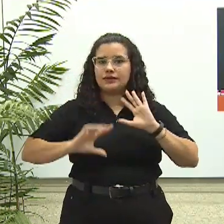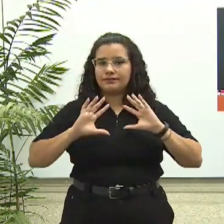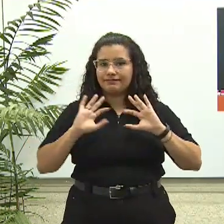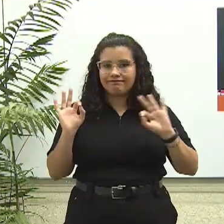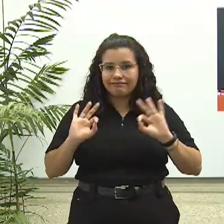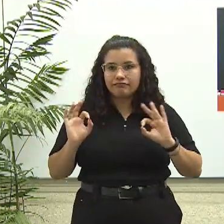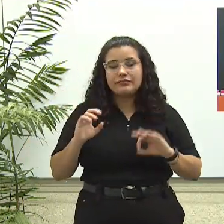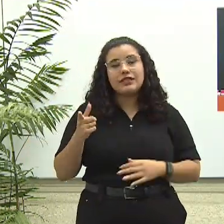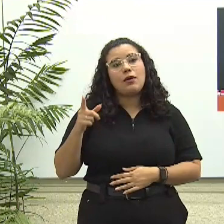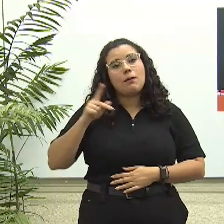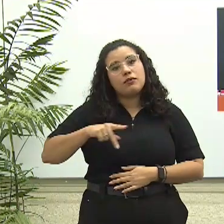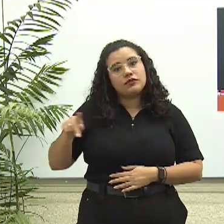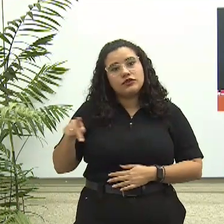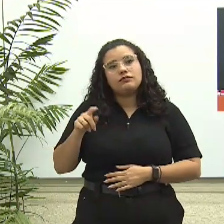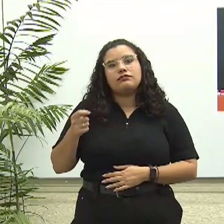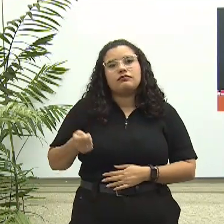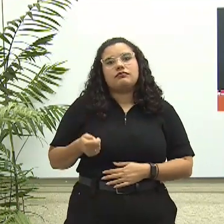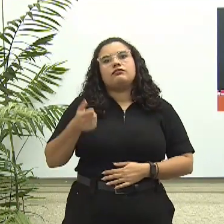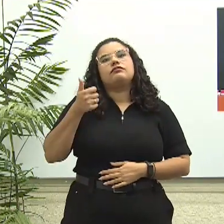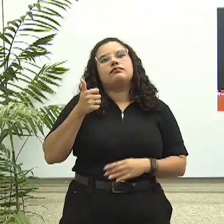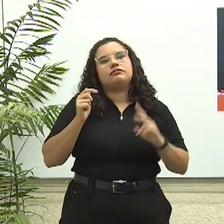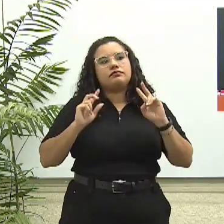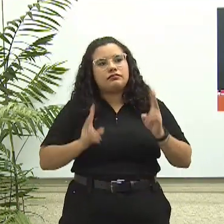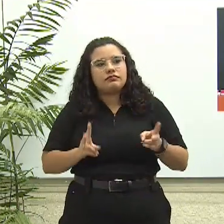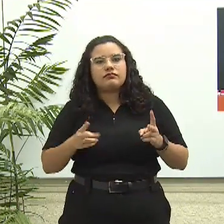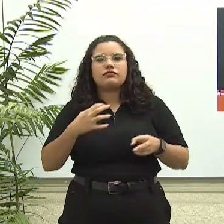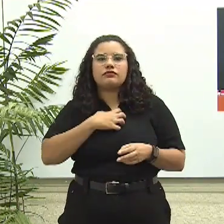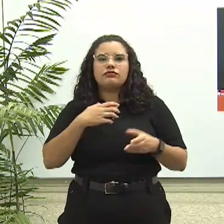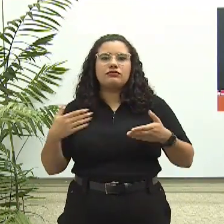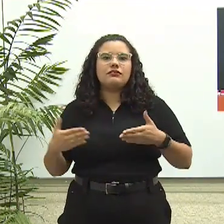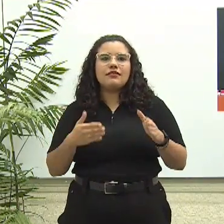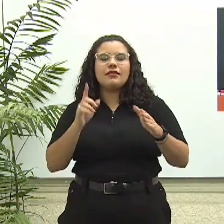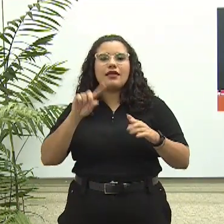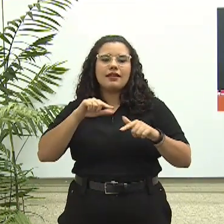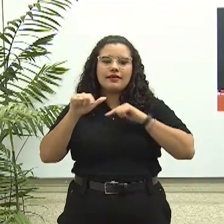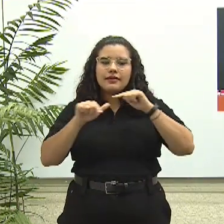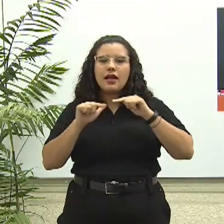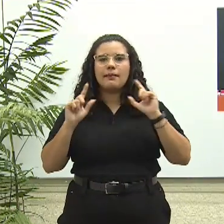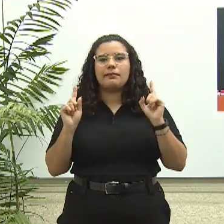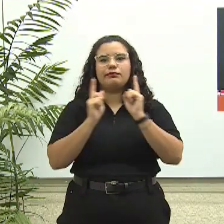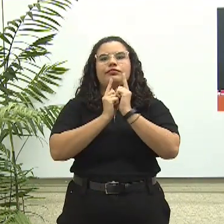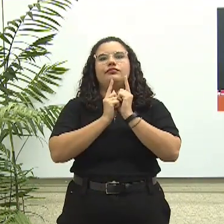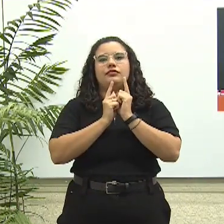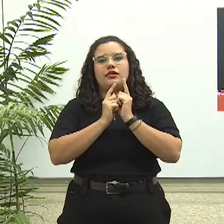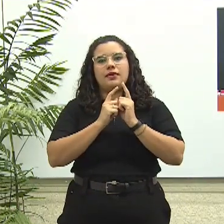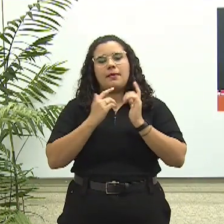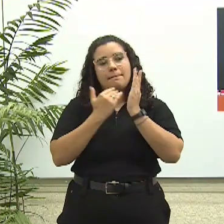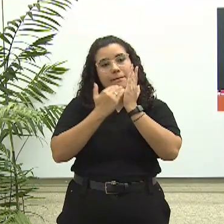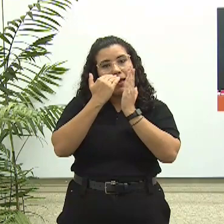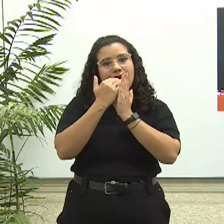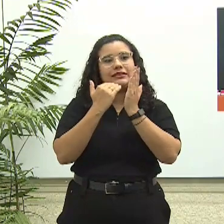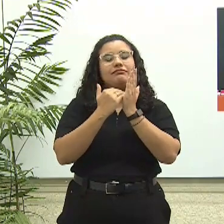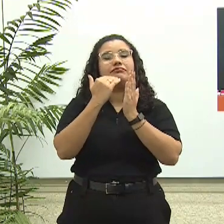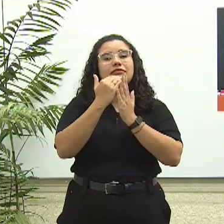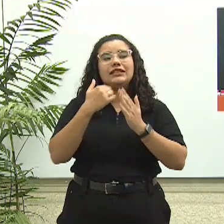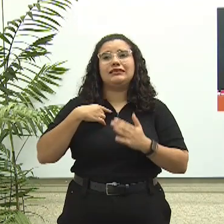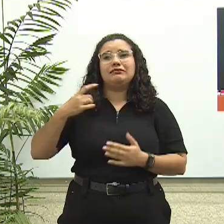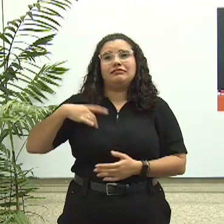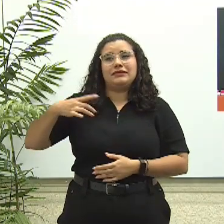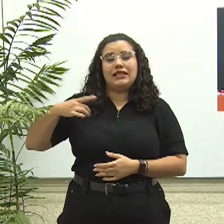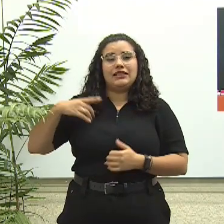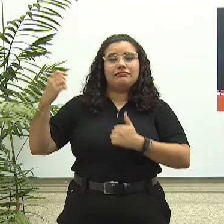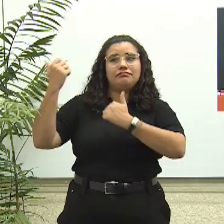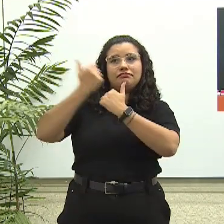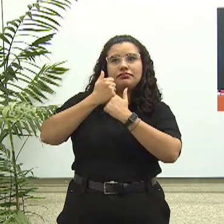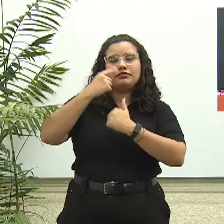tá no caminho do turker tá no caminho do Click worker tá no caminho do microt trabalho cada vez mais o medo de ser substituído por